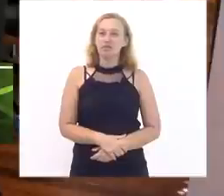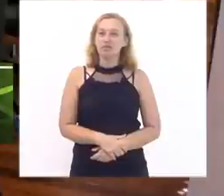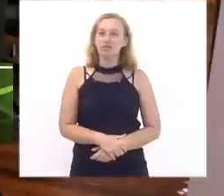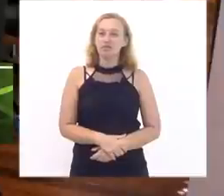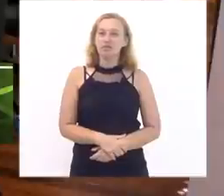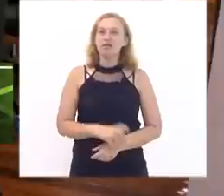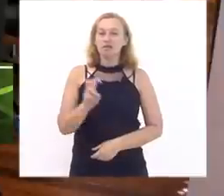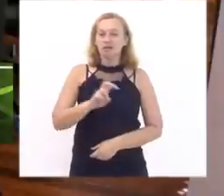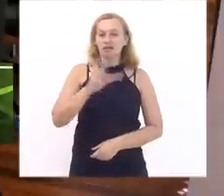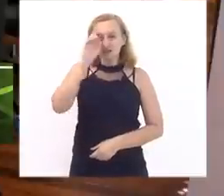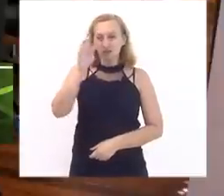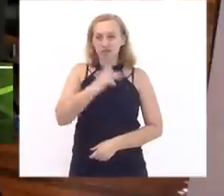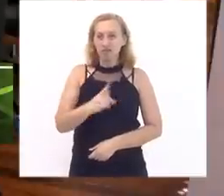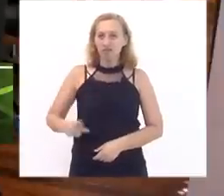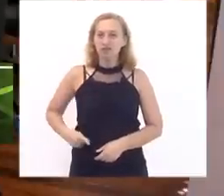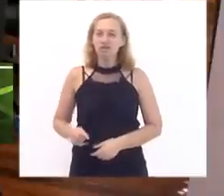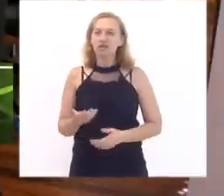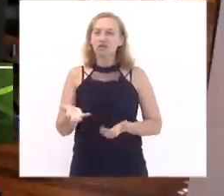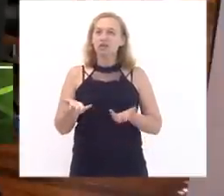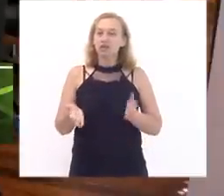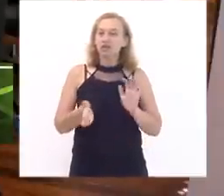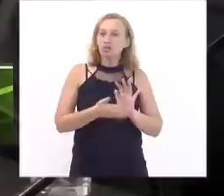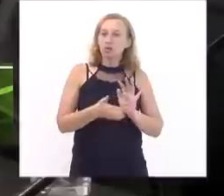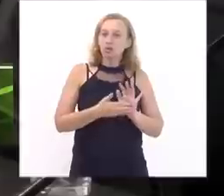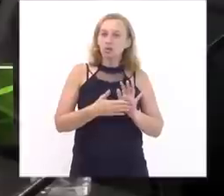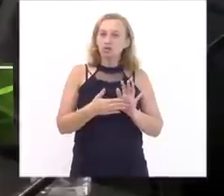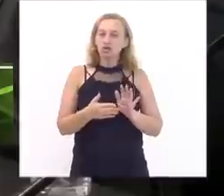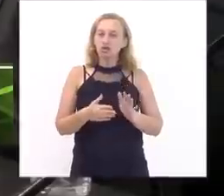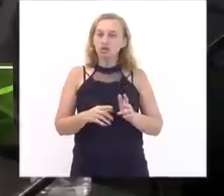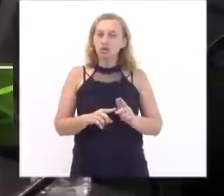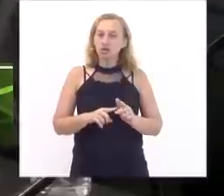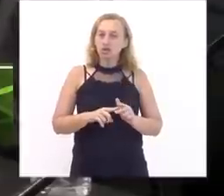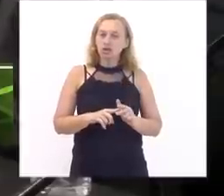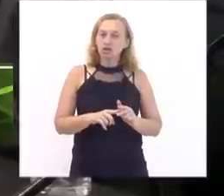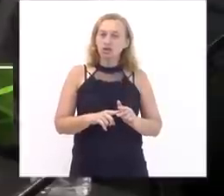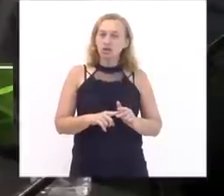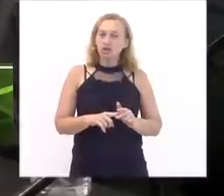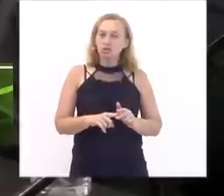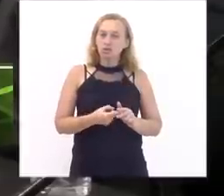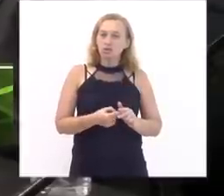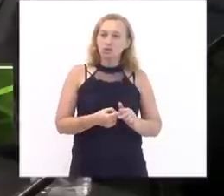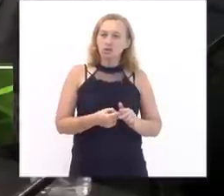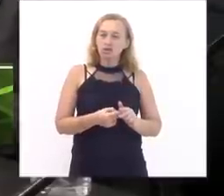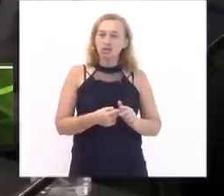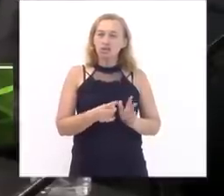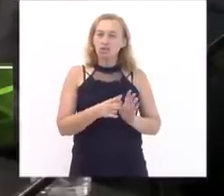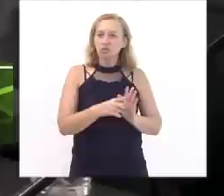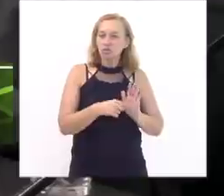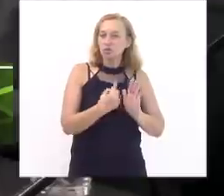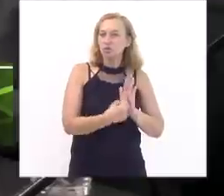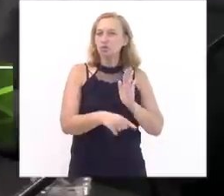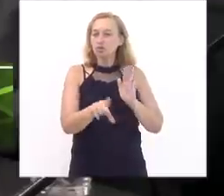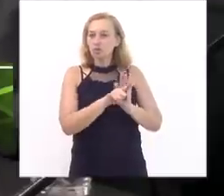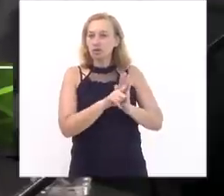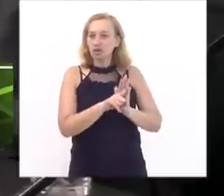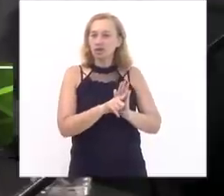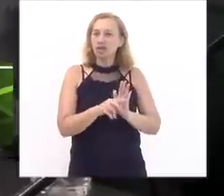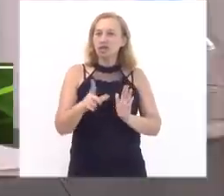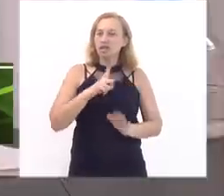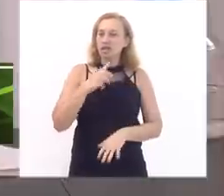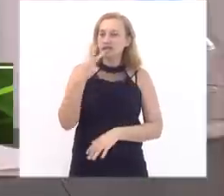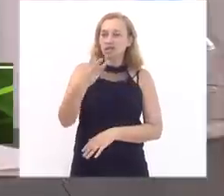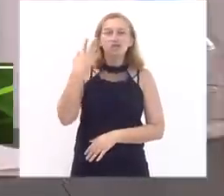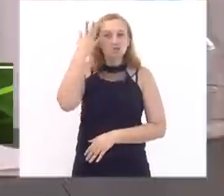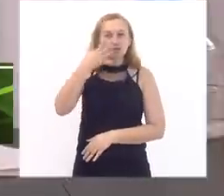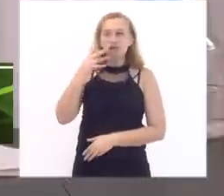O quinto, senhor presidente, eu quero propor uma manutenção do veto, que tem mensagem enviada. Tem três mensagens vindas. Ok, esse